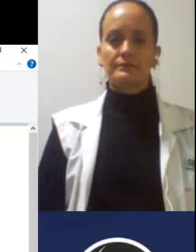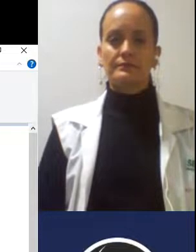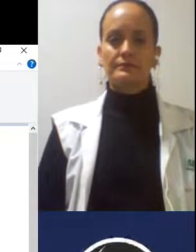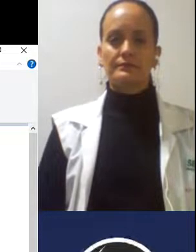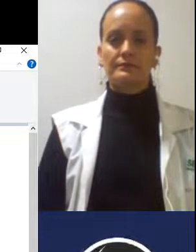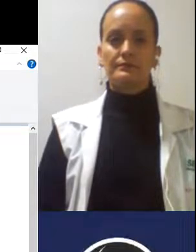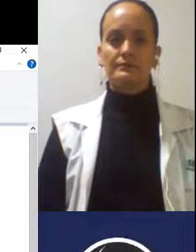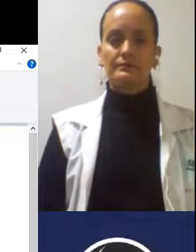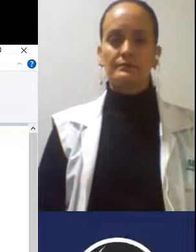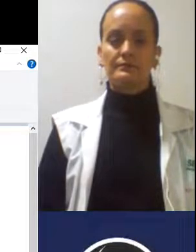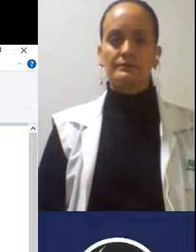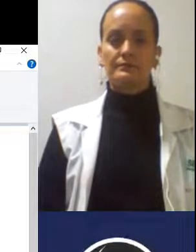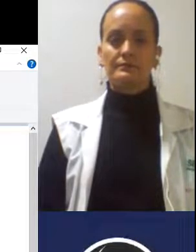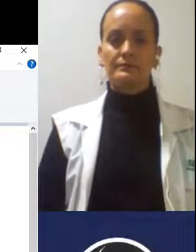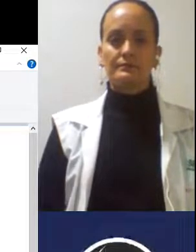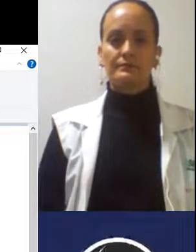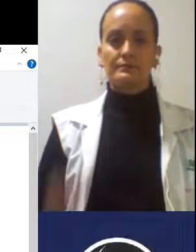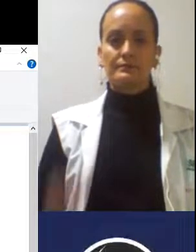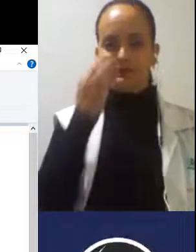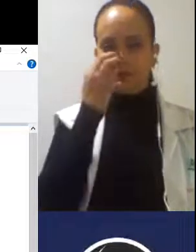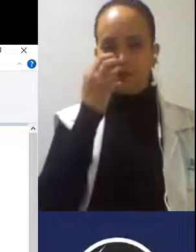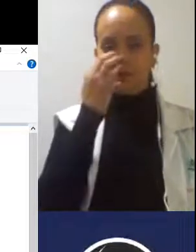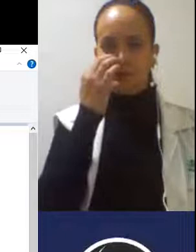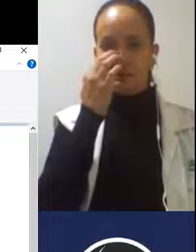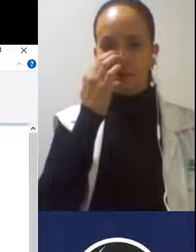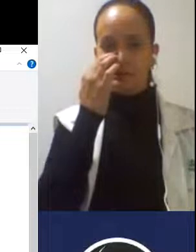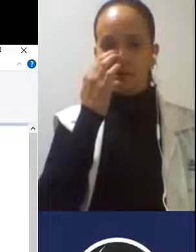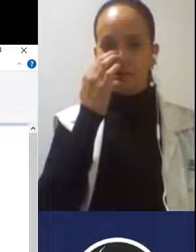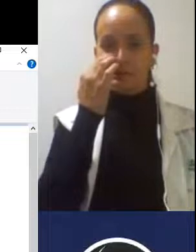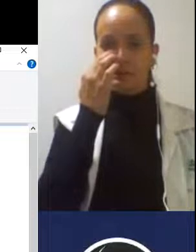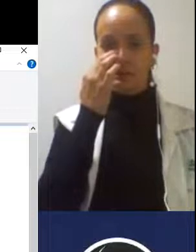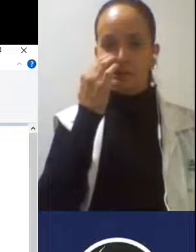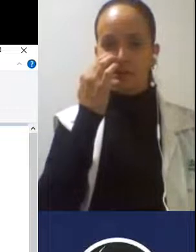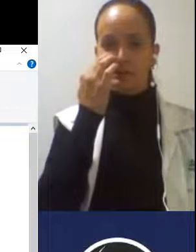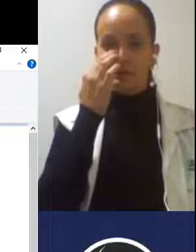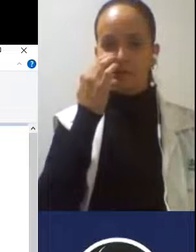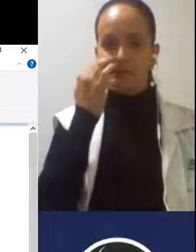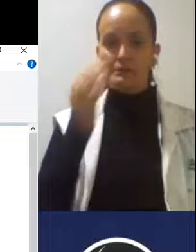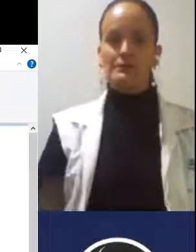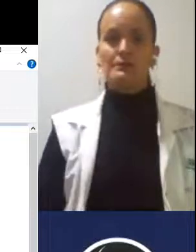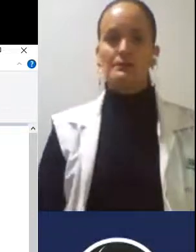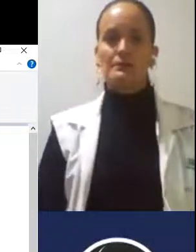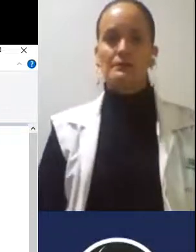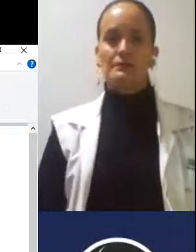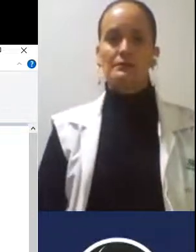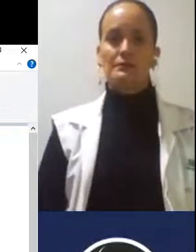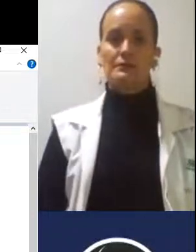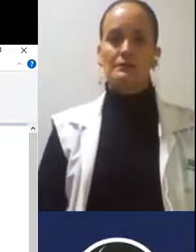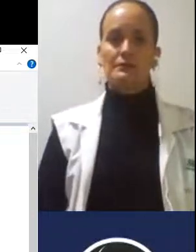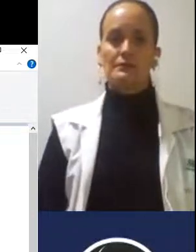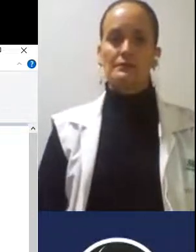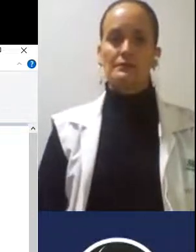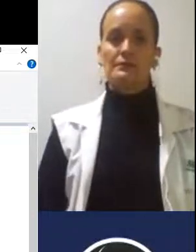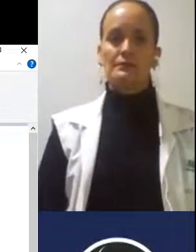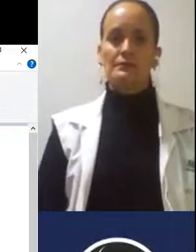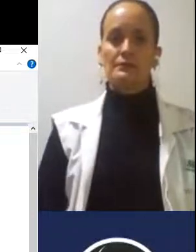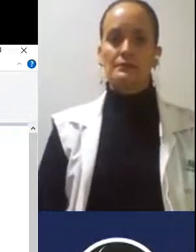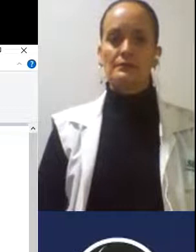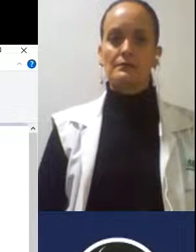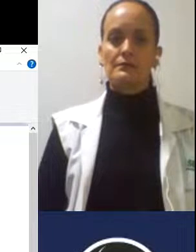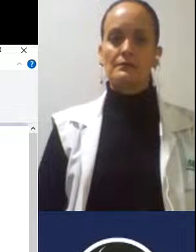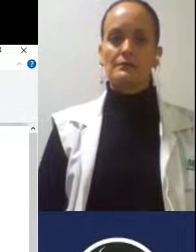Na situação de aprendizagem lá, não pede para vocês associarem ela em série, mas eu vou fazer aqui como exemplo só para vocês